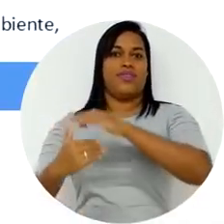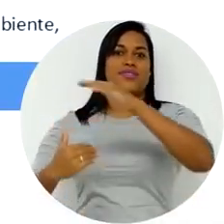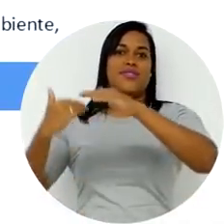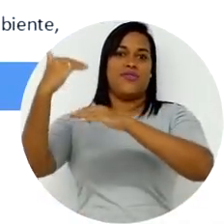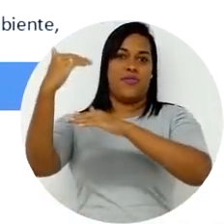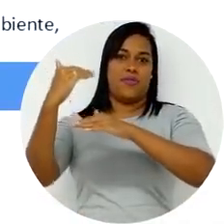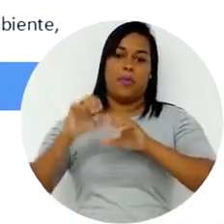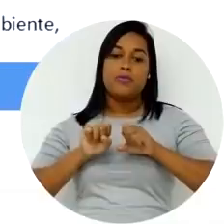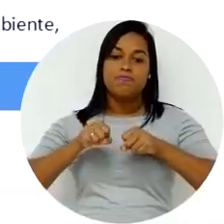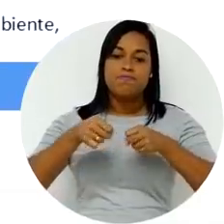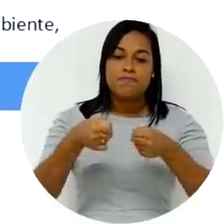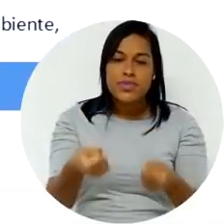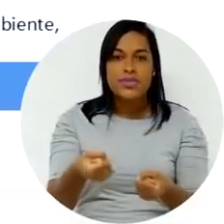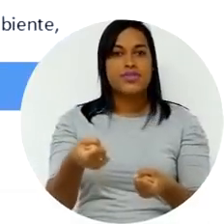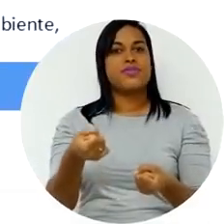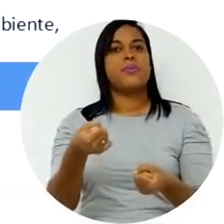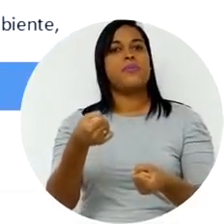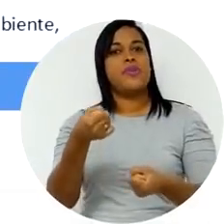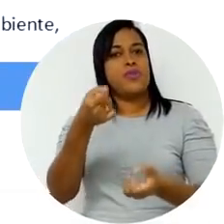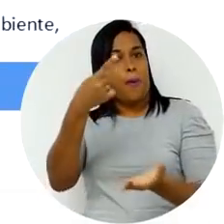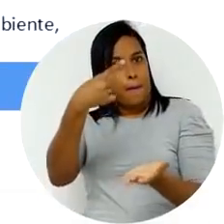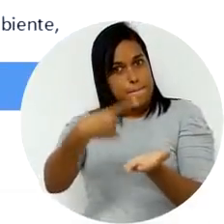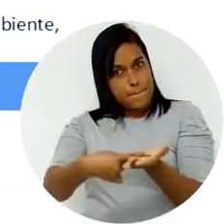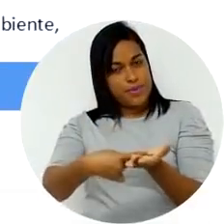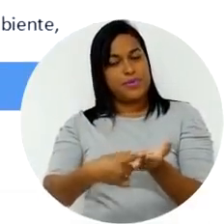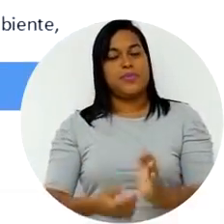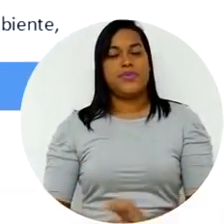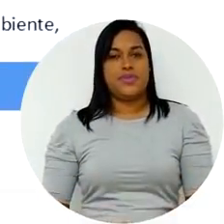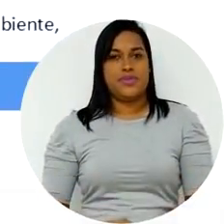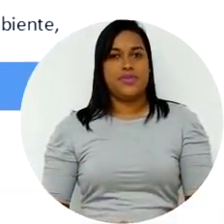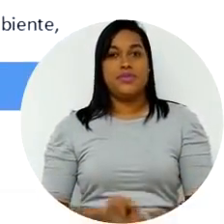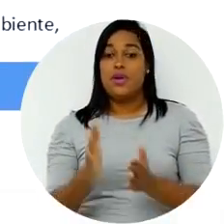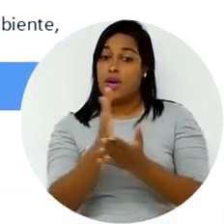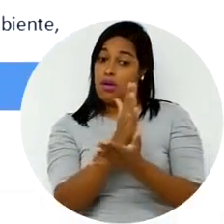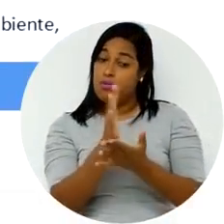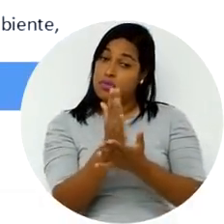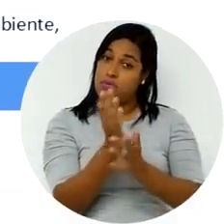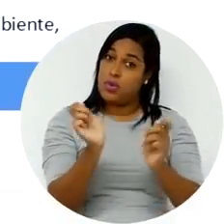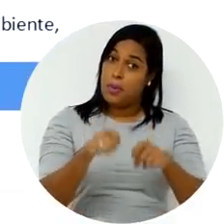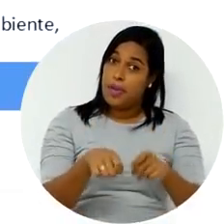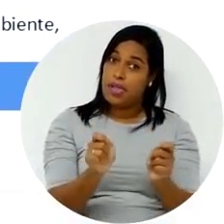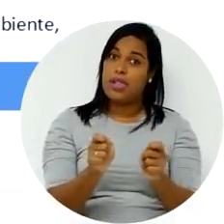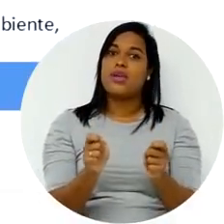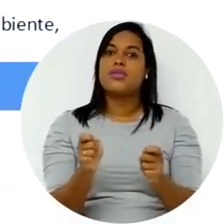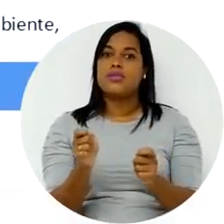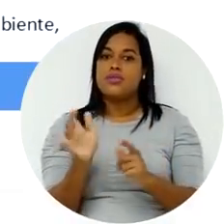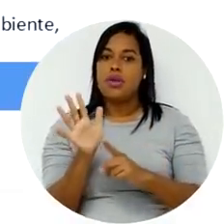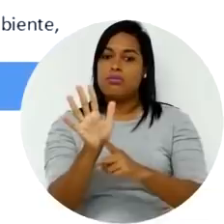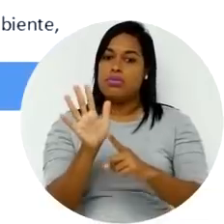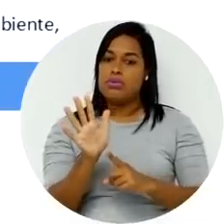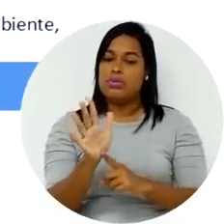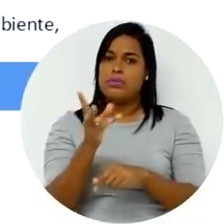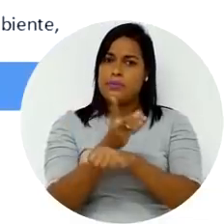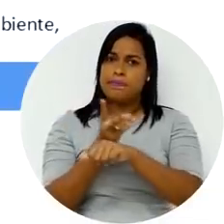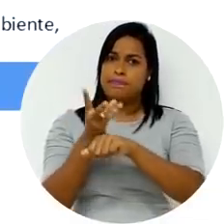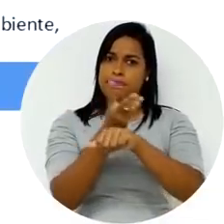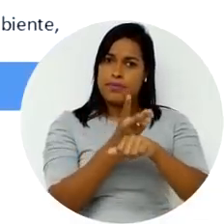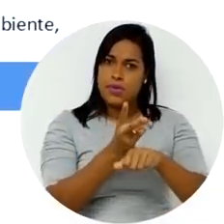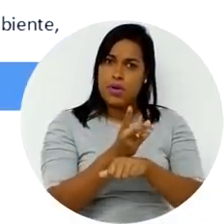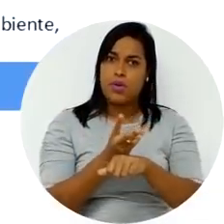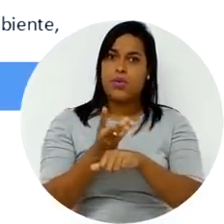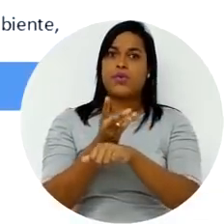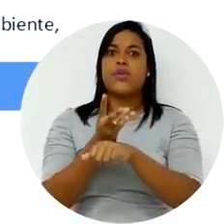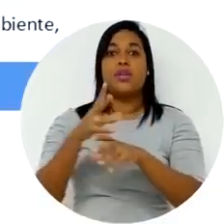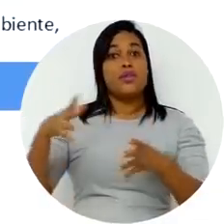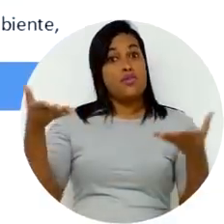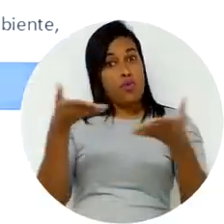desenvolvimento, o nosso engajamento, o nosso comprometimento? Então são algumas competências que mais se destacam e são mais procuradas no